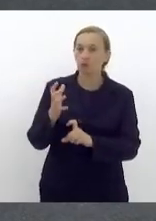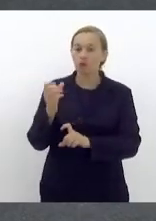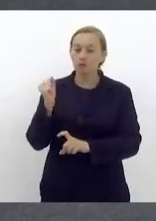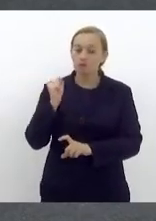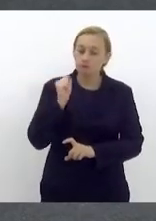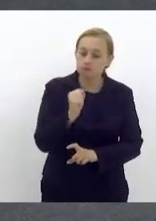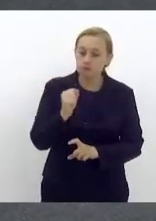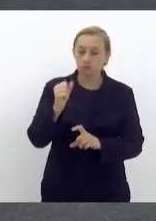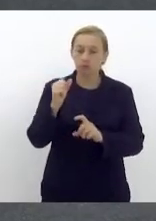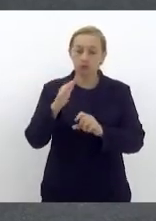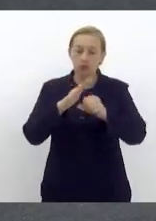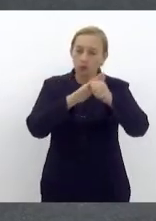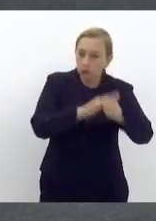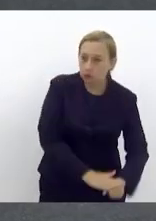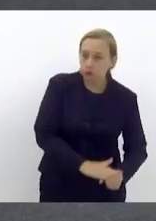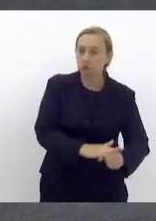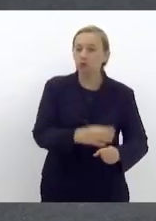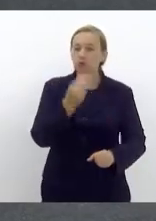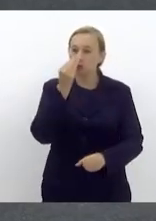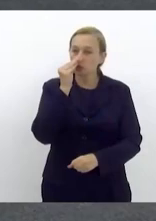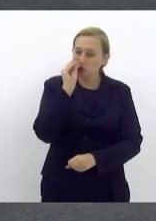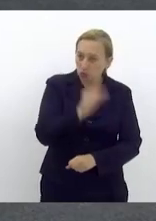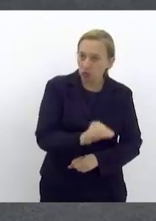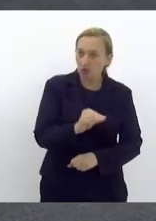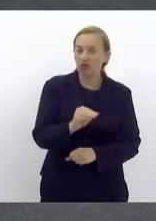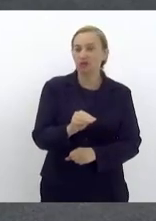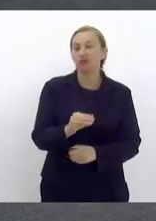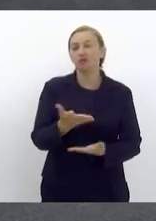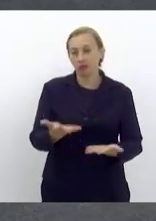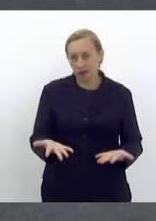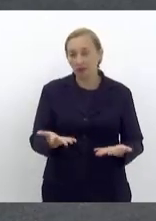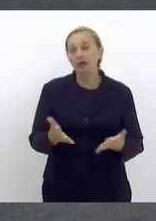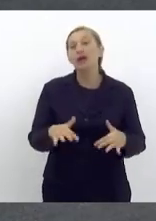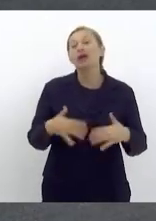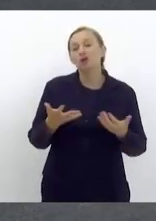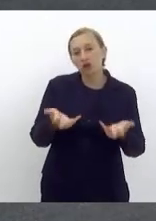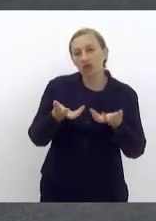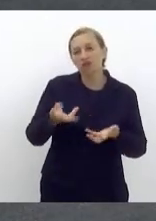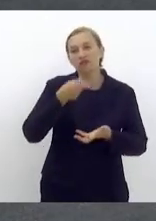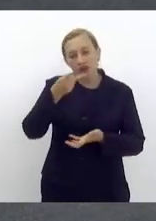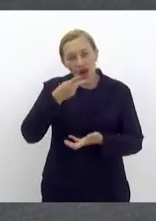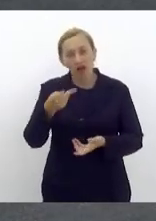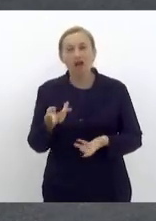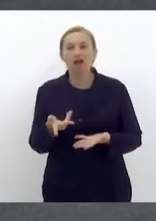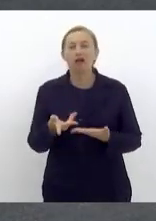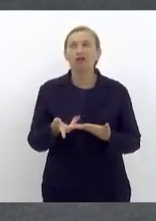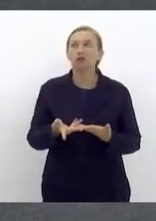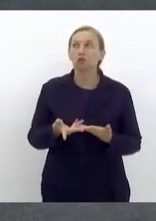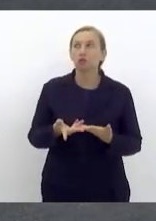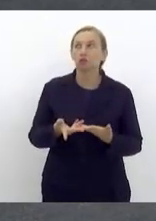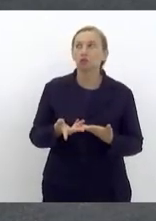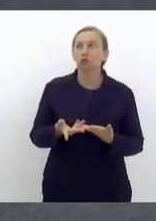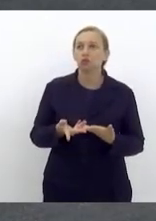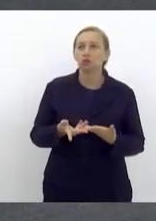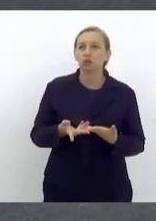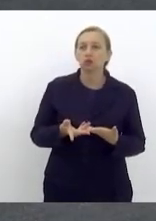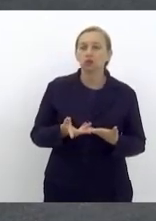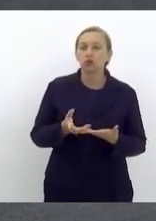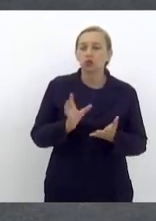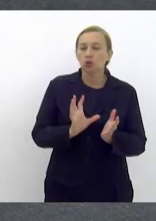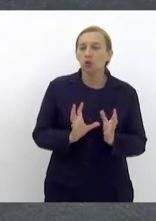de humilhações a que são vítimas, né? E aí eu queria destacar, inclusive, o Centro